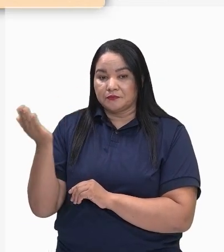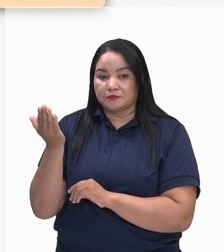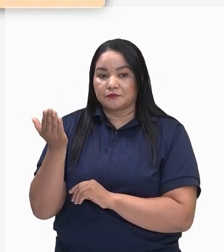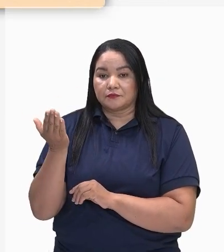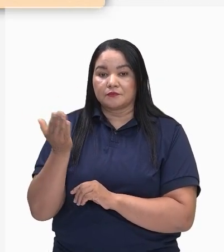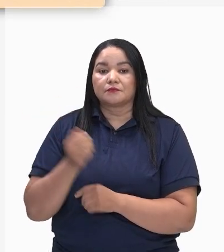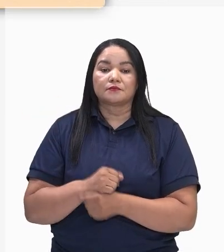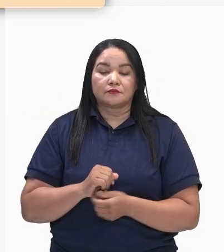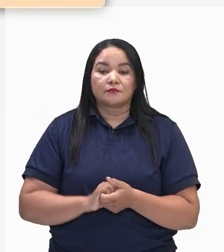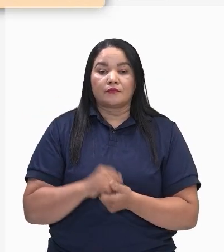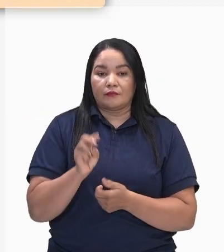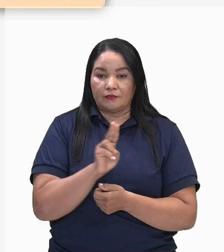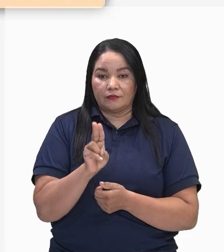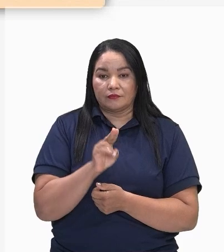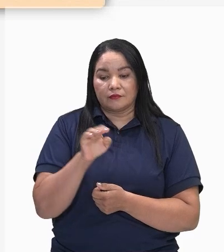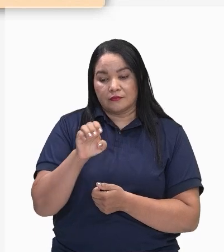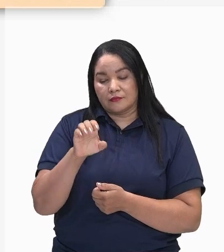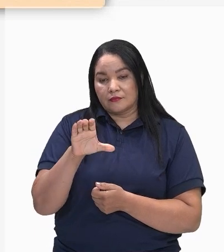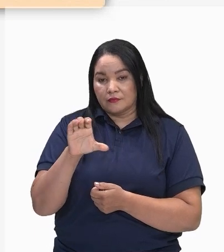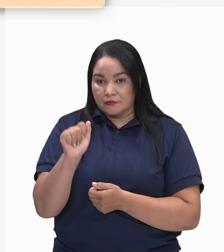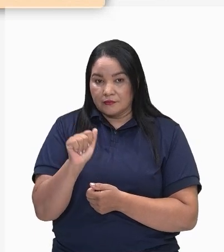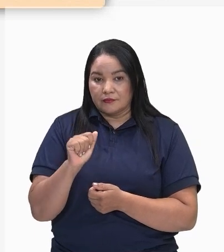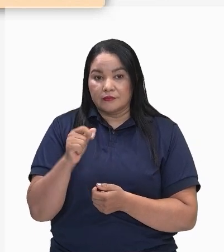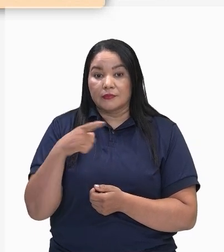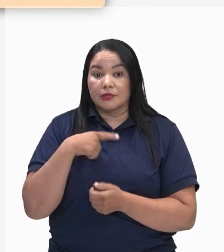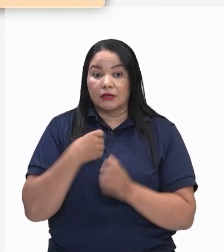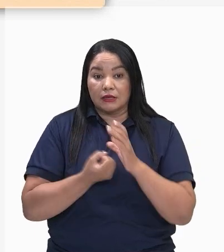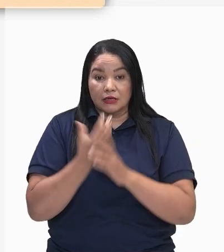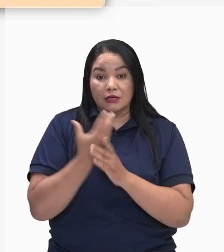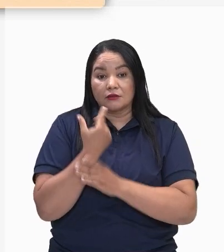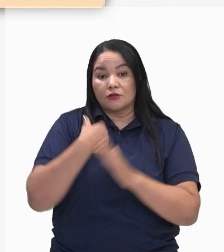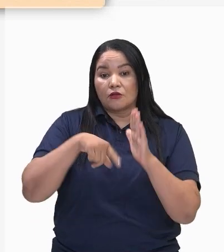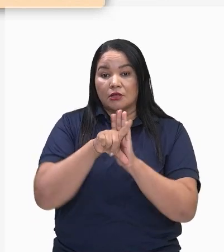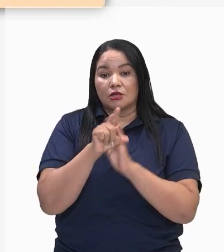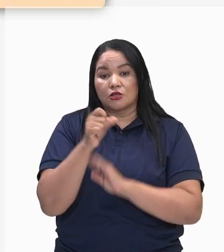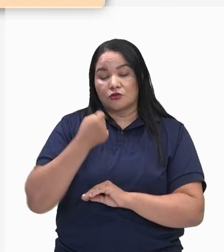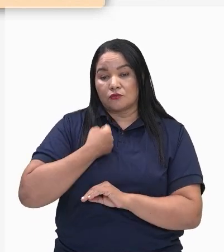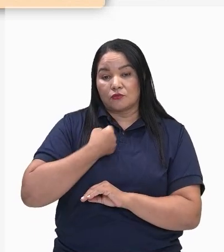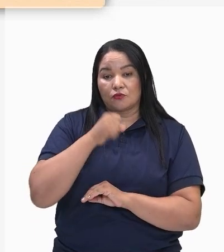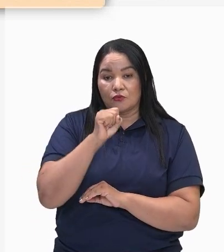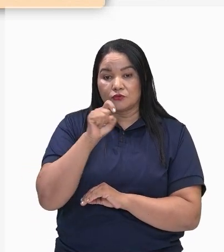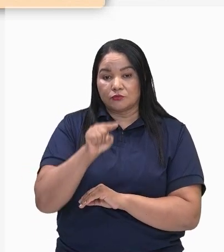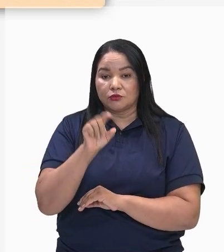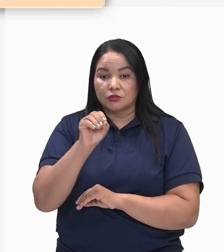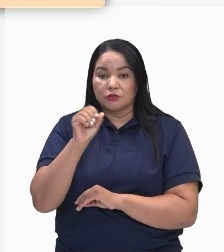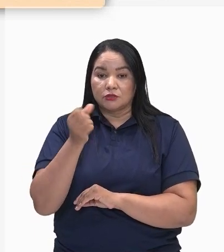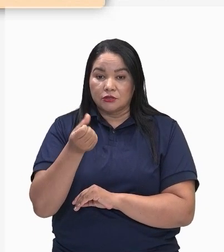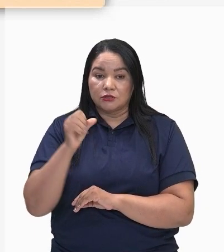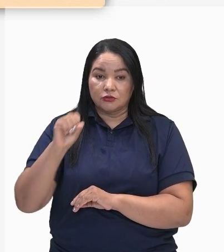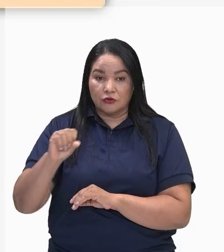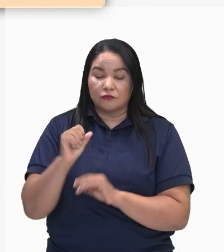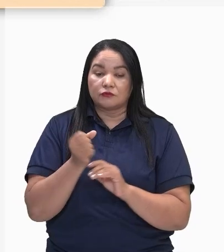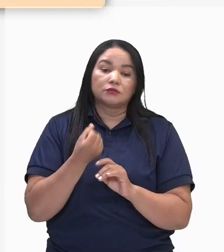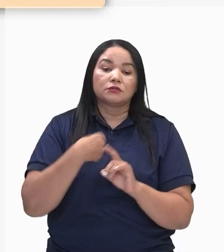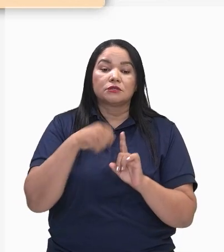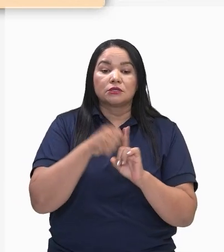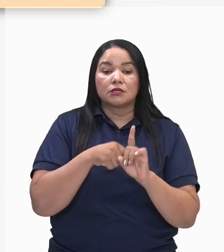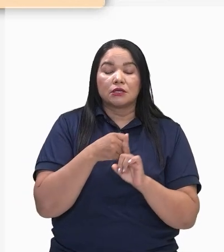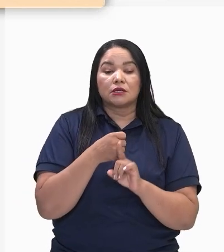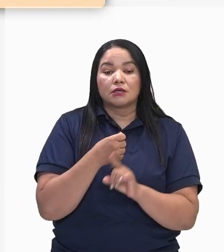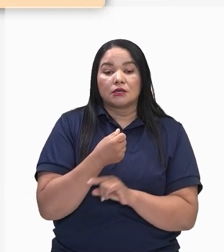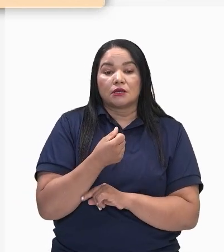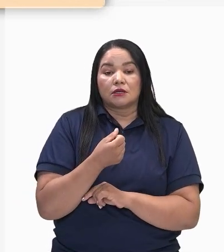chamado popularmente de ECA, ele foi criado pela lei de número 8.069, de 13 de julho de